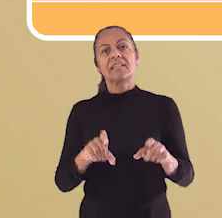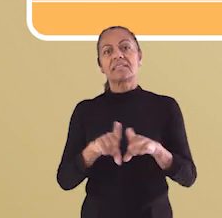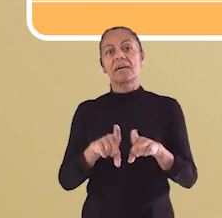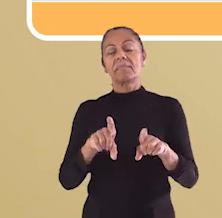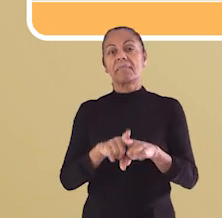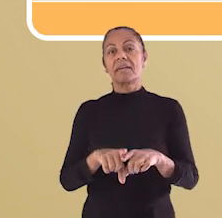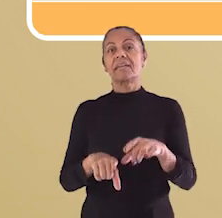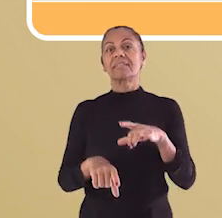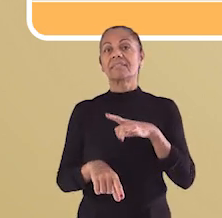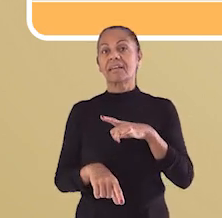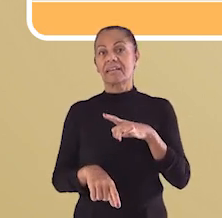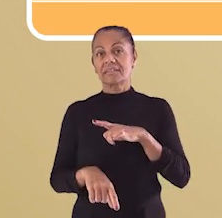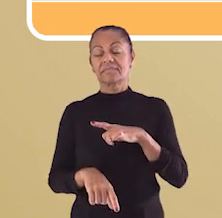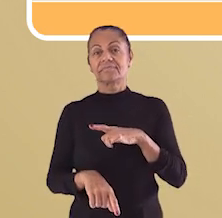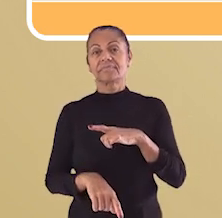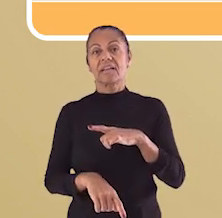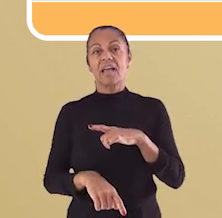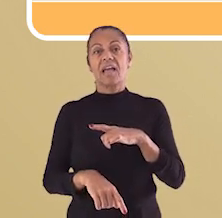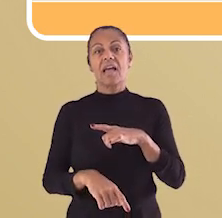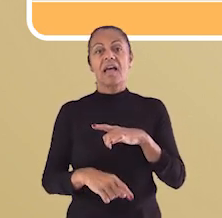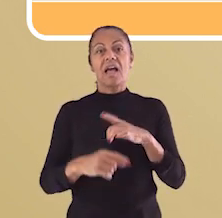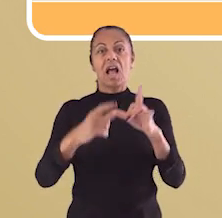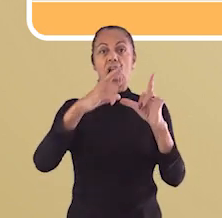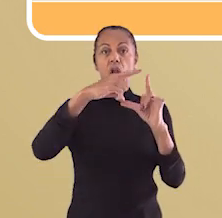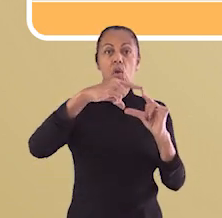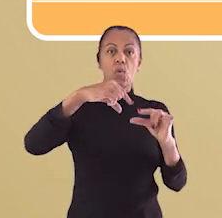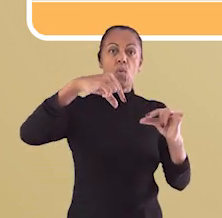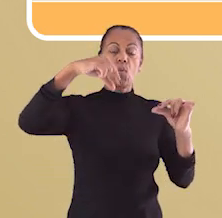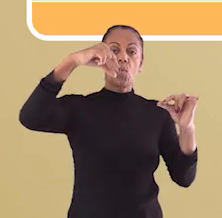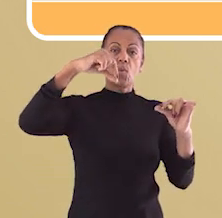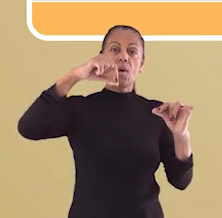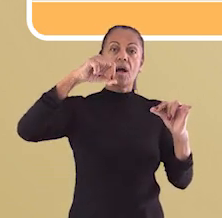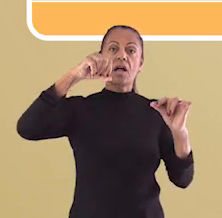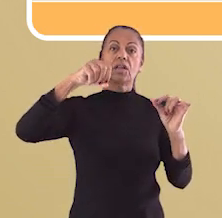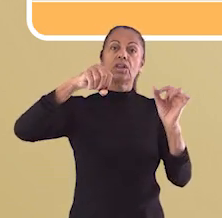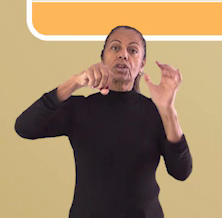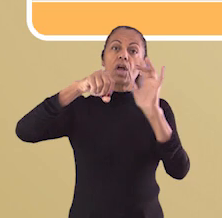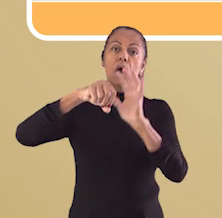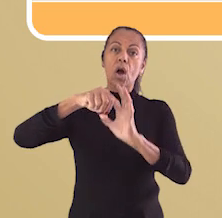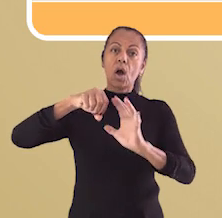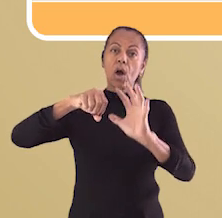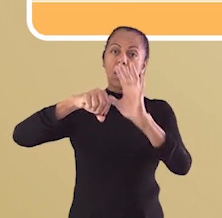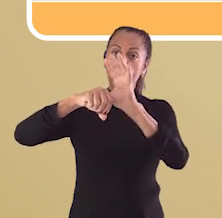tá? E aí a gente tem a lua nova, que tem a maior atração